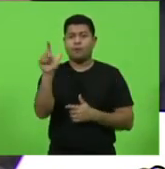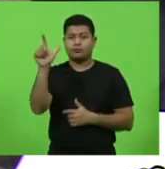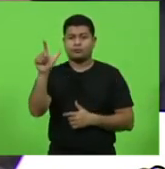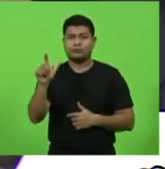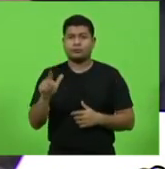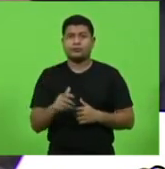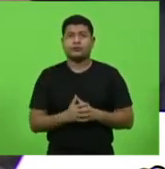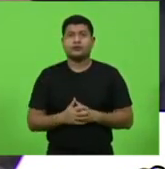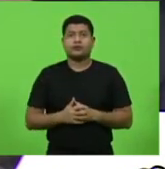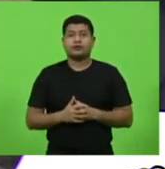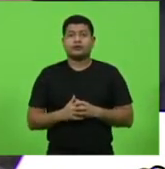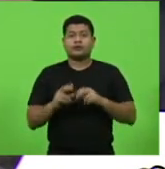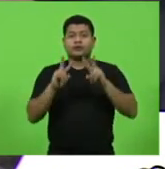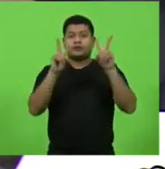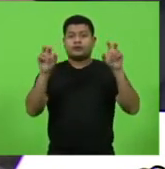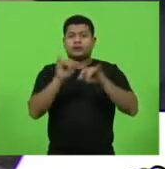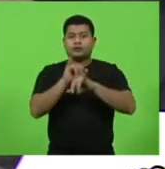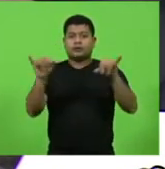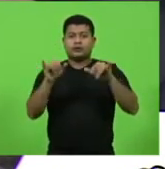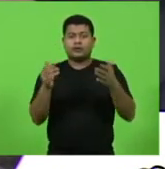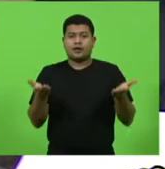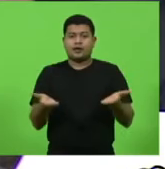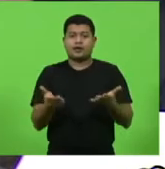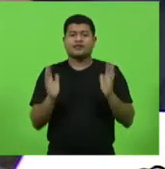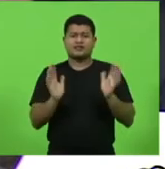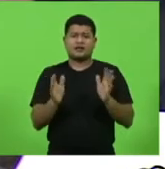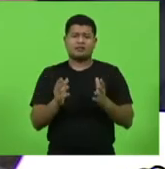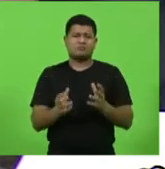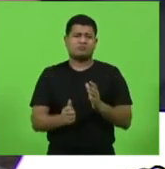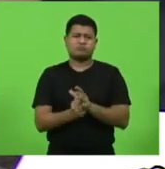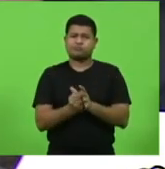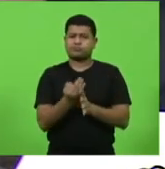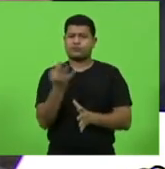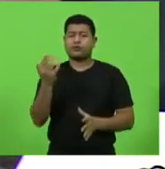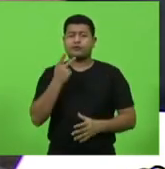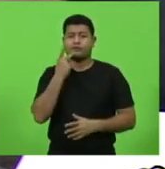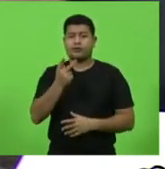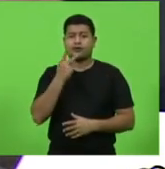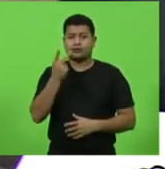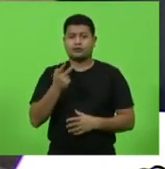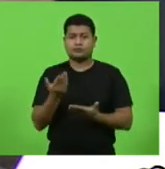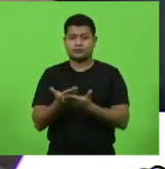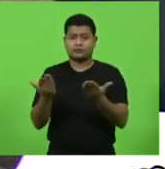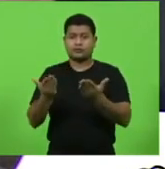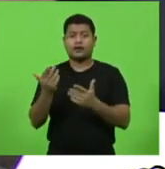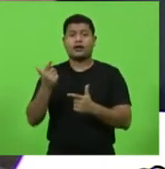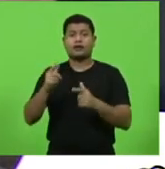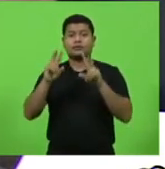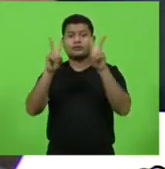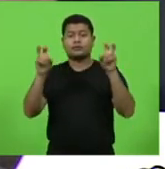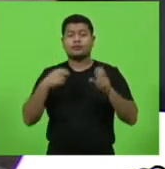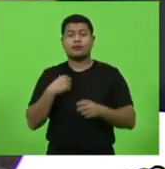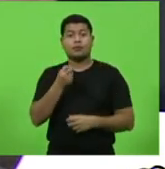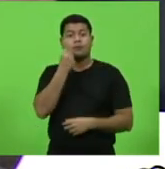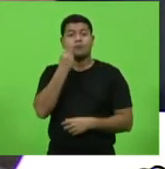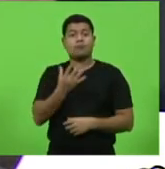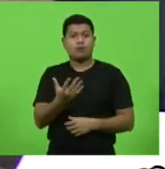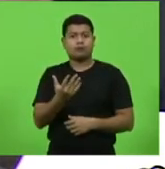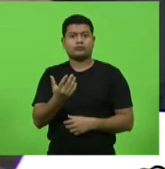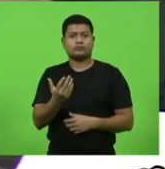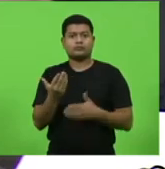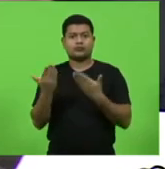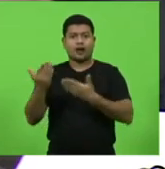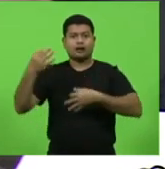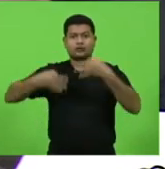para trazer a notícia a esse plenário, já que tantas vezes eu falei do caso, mas quero trazer uma boa notícia. A Justiça,